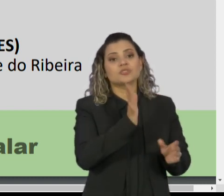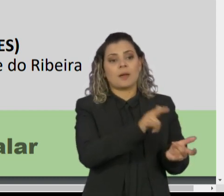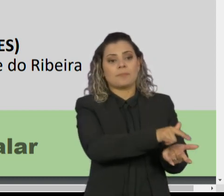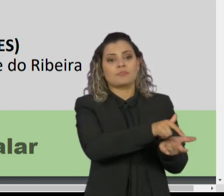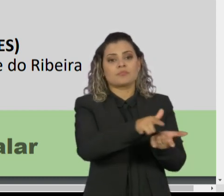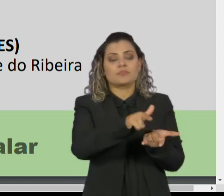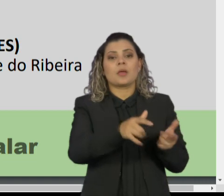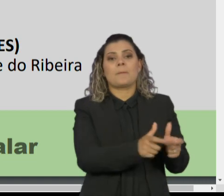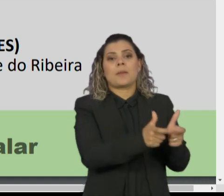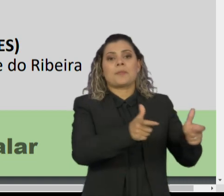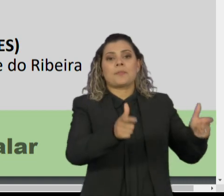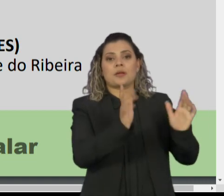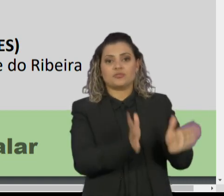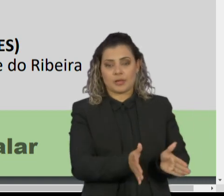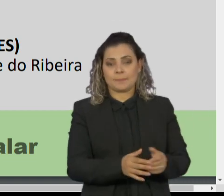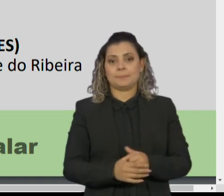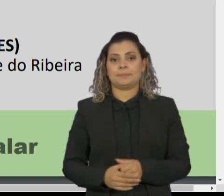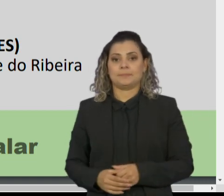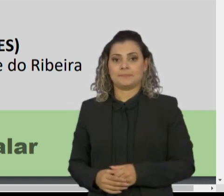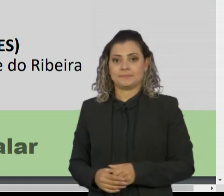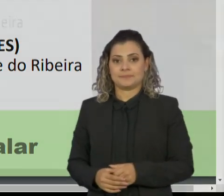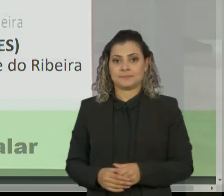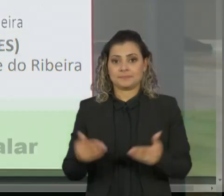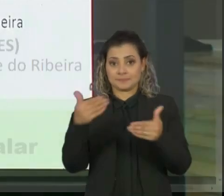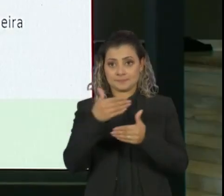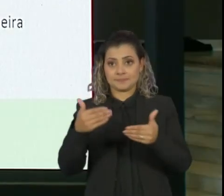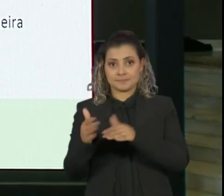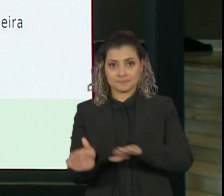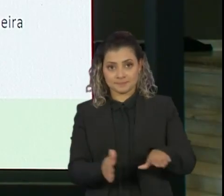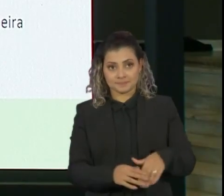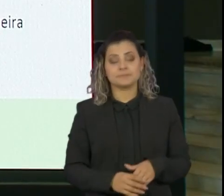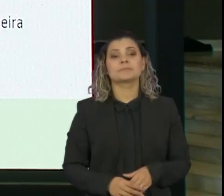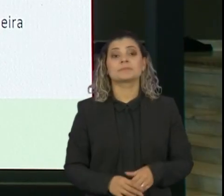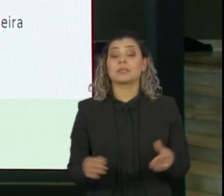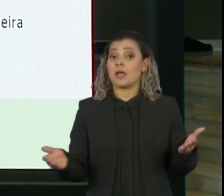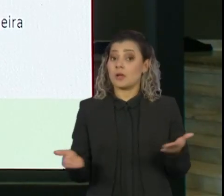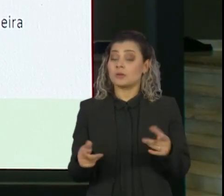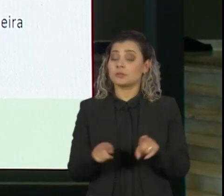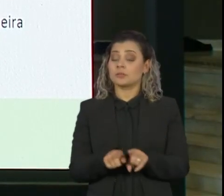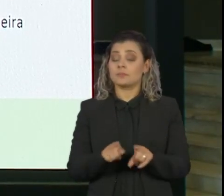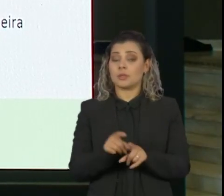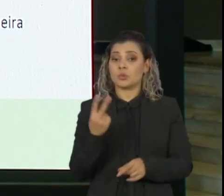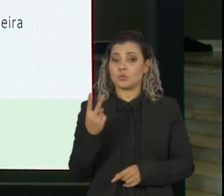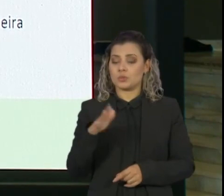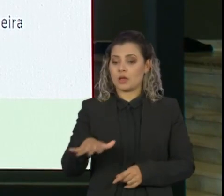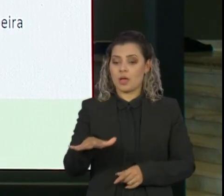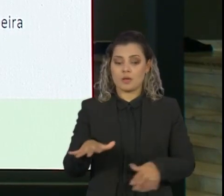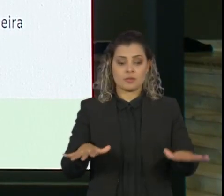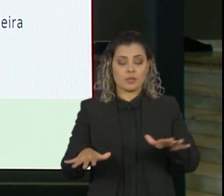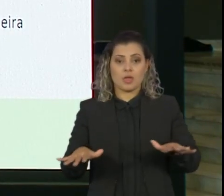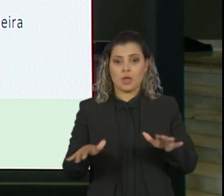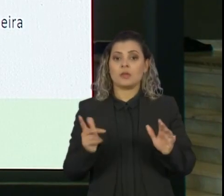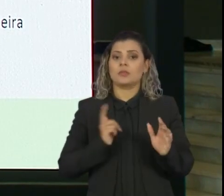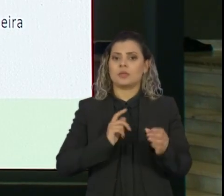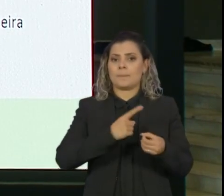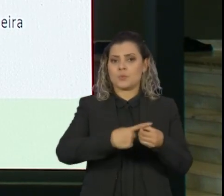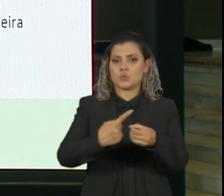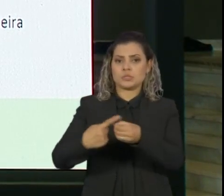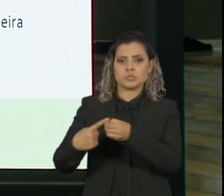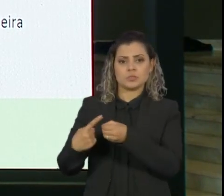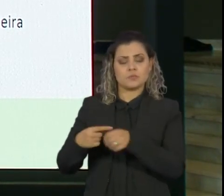hospitalar da região. Pode passar, por favor. E também, como as duas regiões são regiões que têm muitos